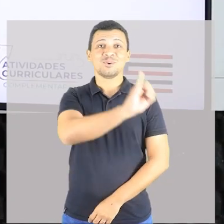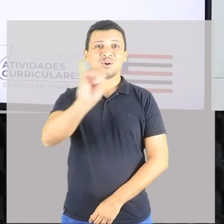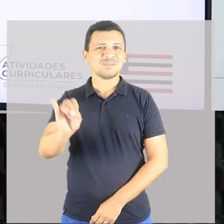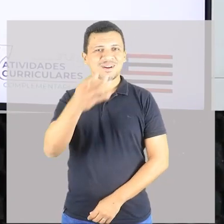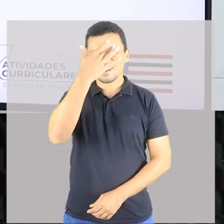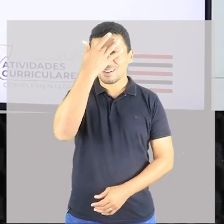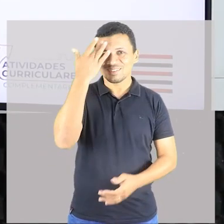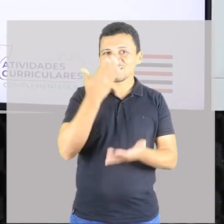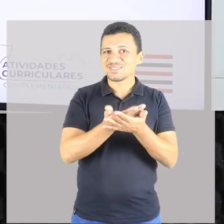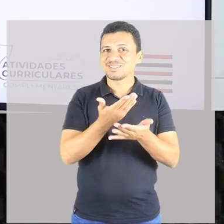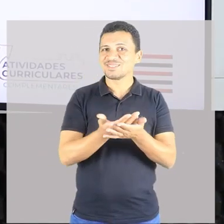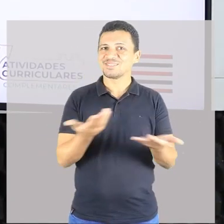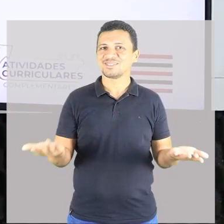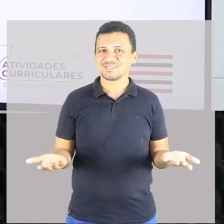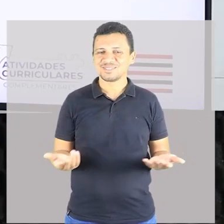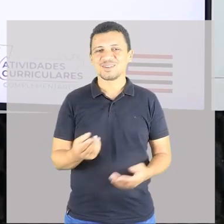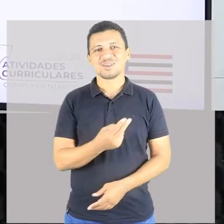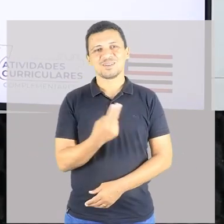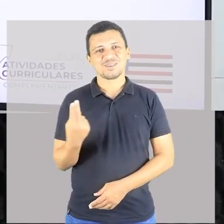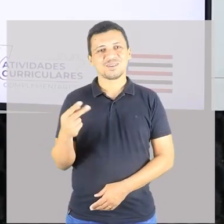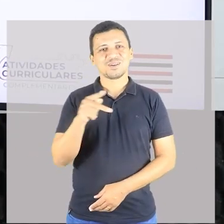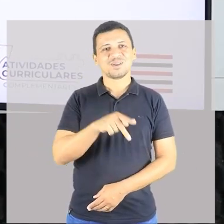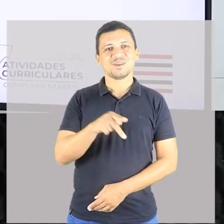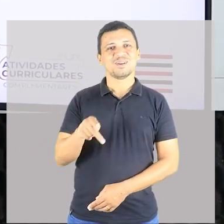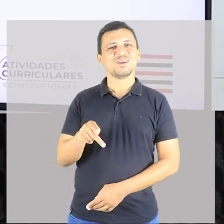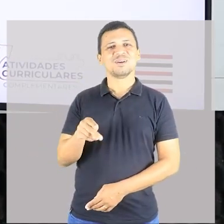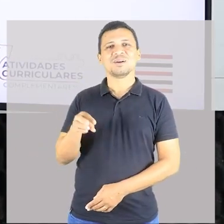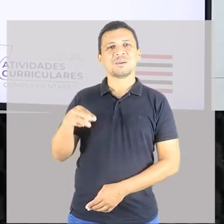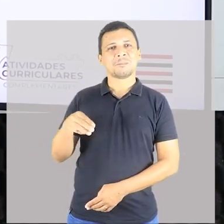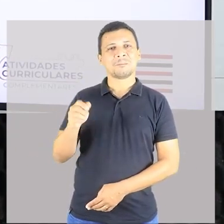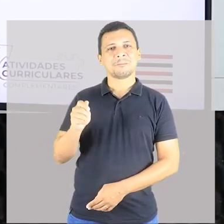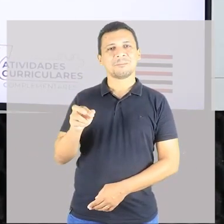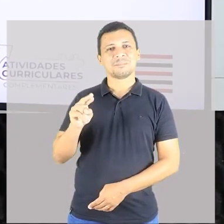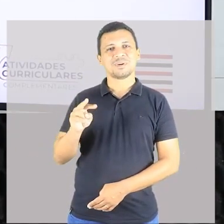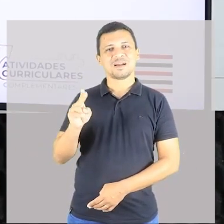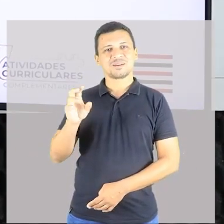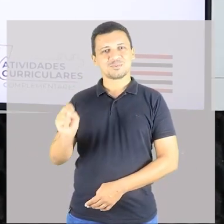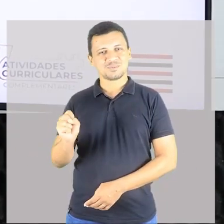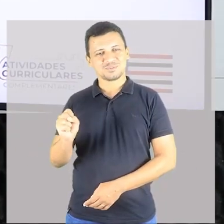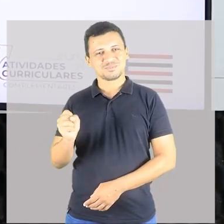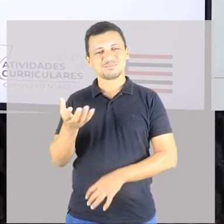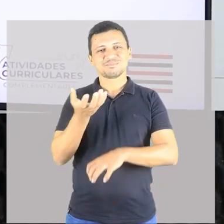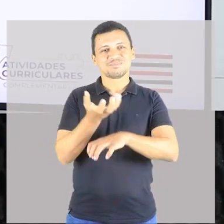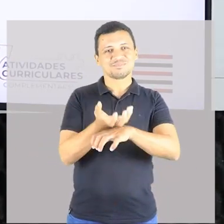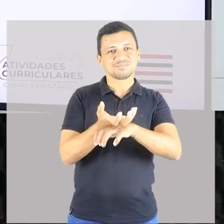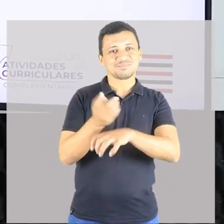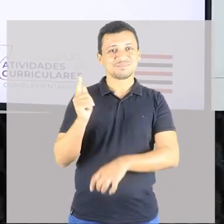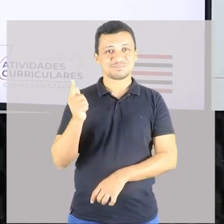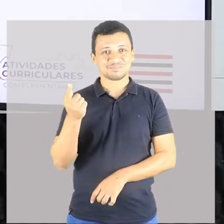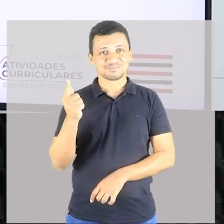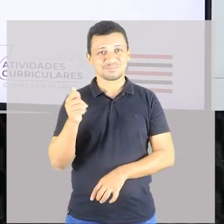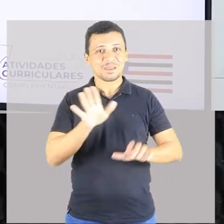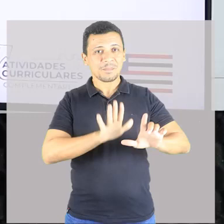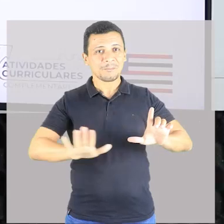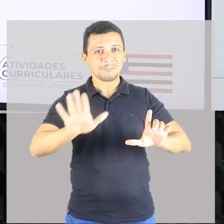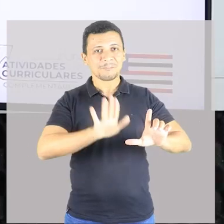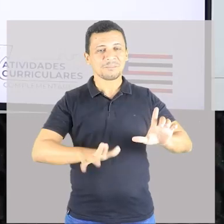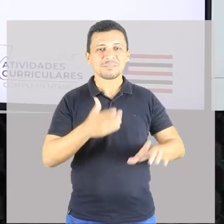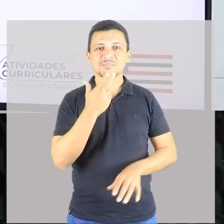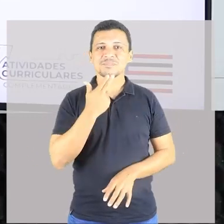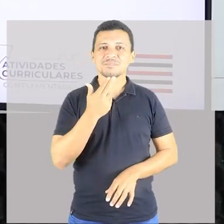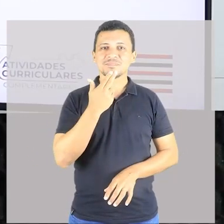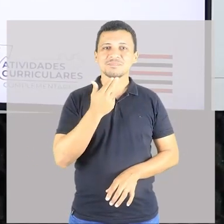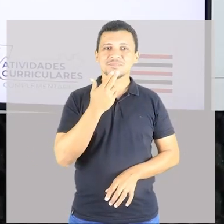Fala, meu estudante, professor Marcos Vinícius na área, teu professor de Geografia da nossa plataforma Gonçalves Dias, agora